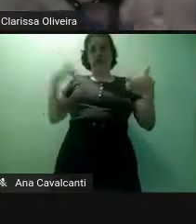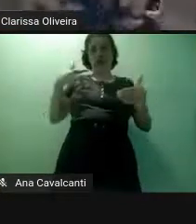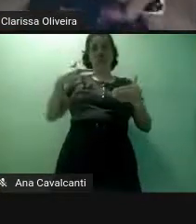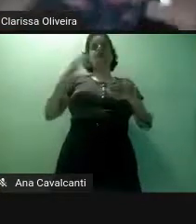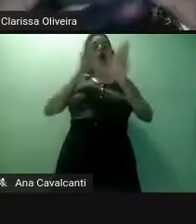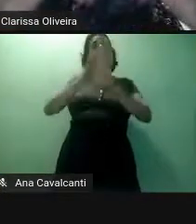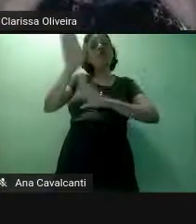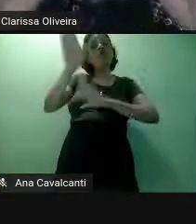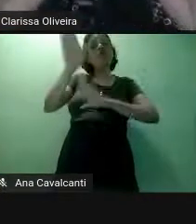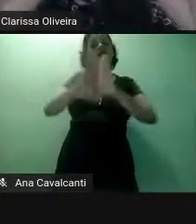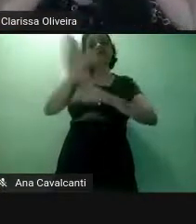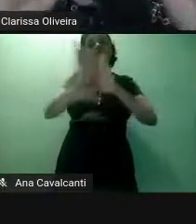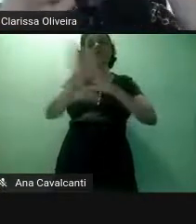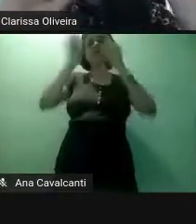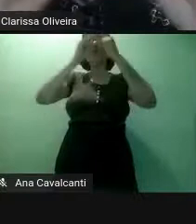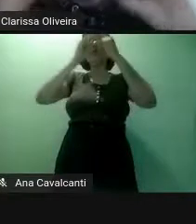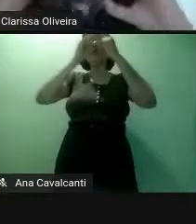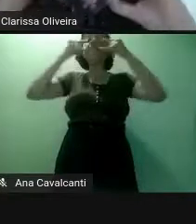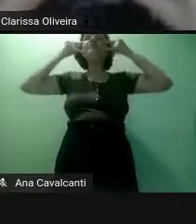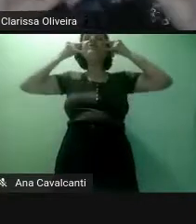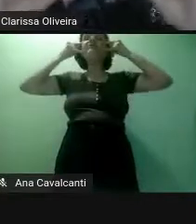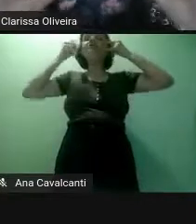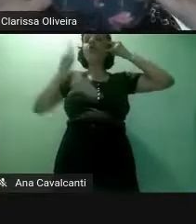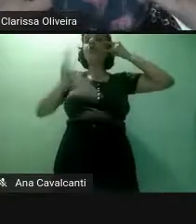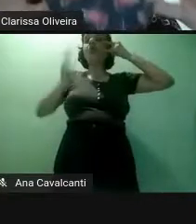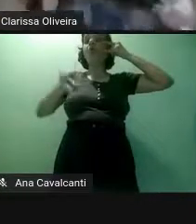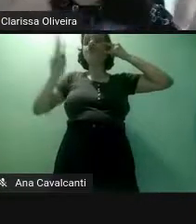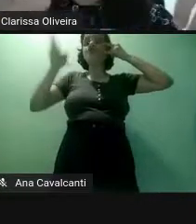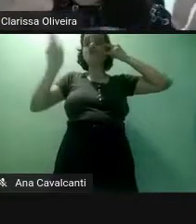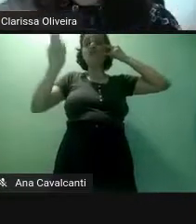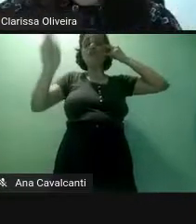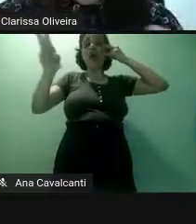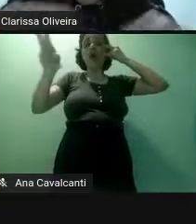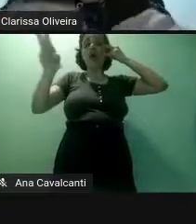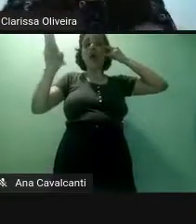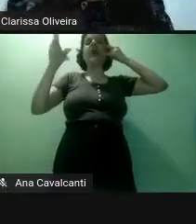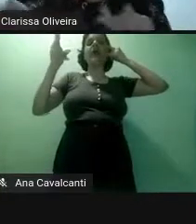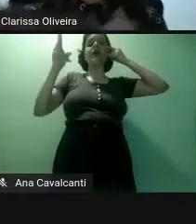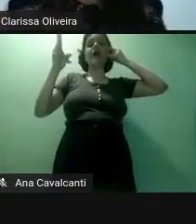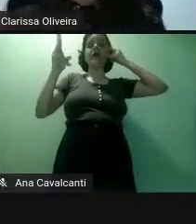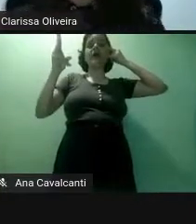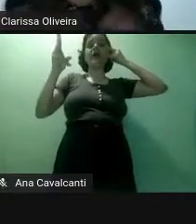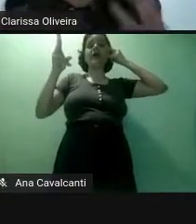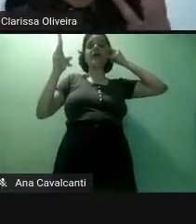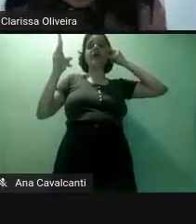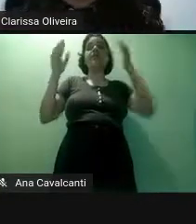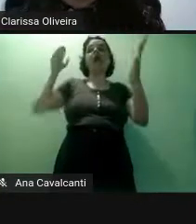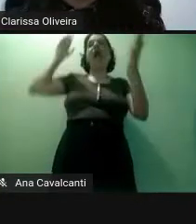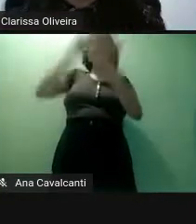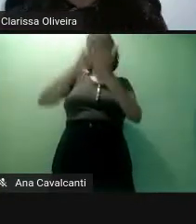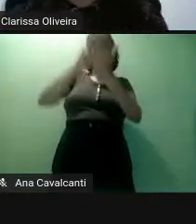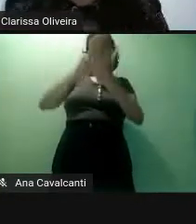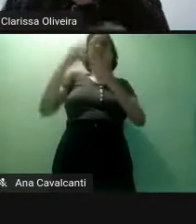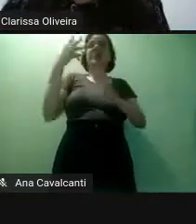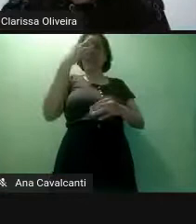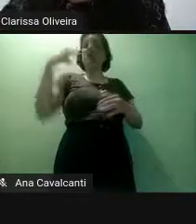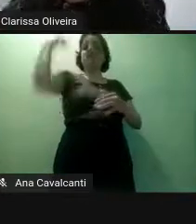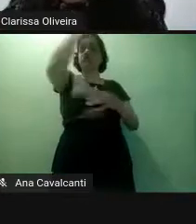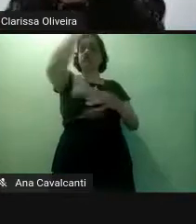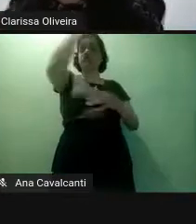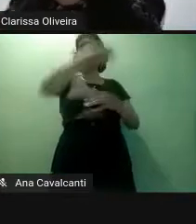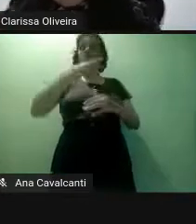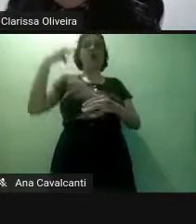que você deve permanecer com essa máscara de pano no rosto por até 3 horas. Não